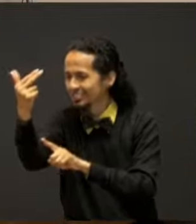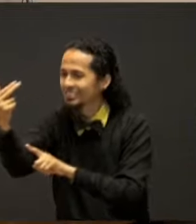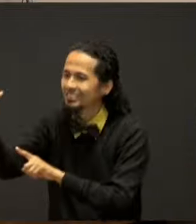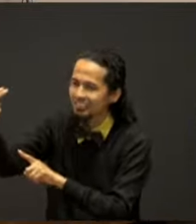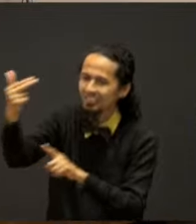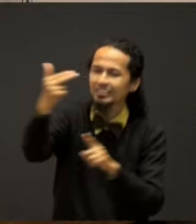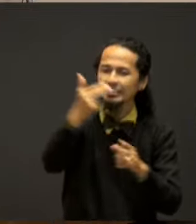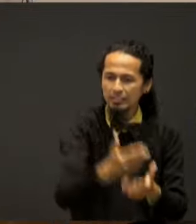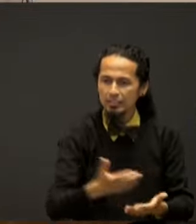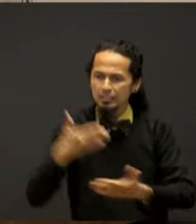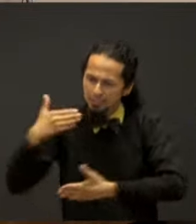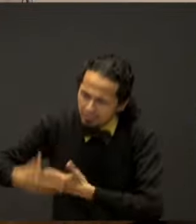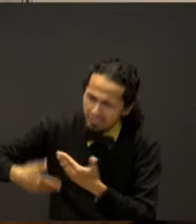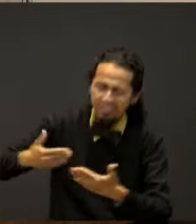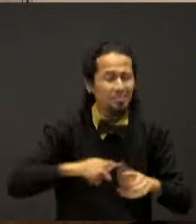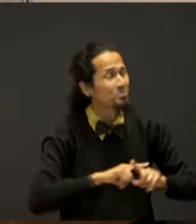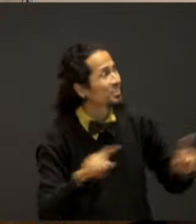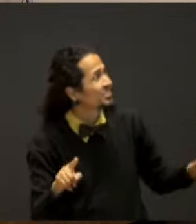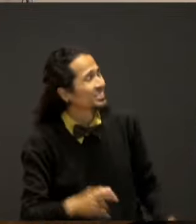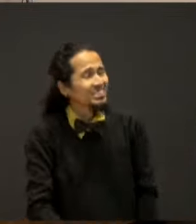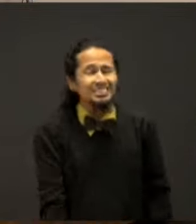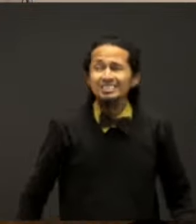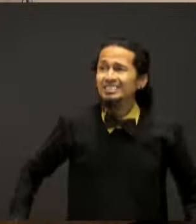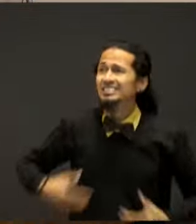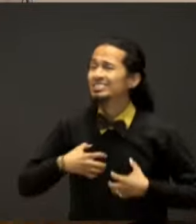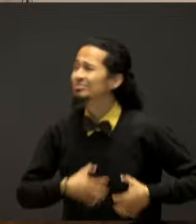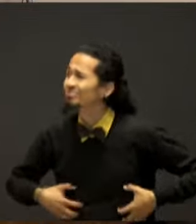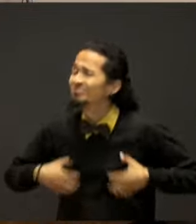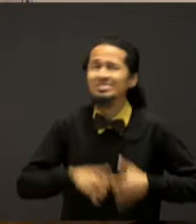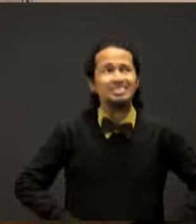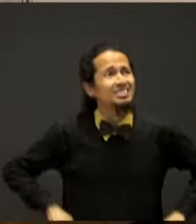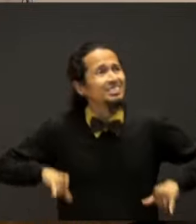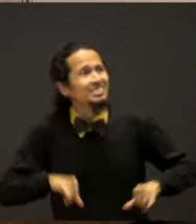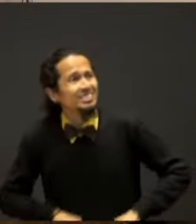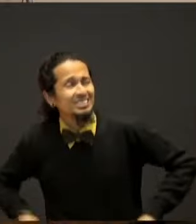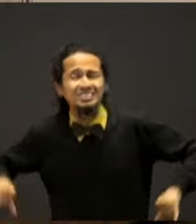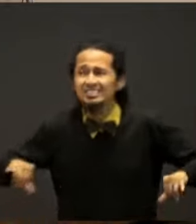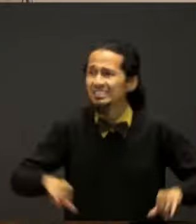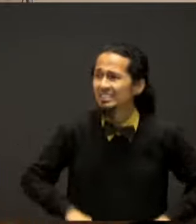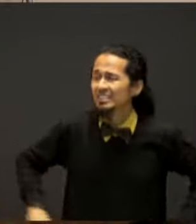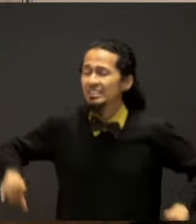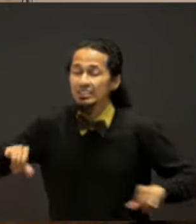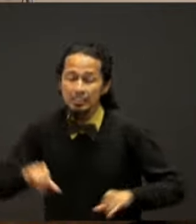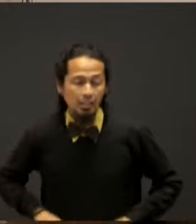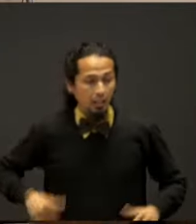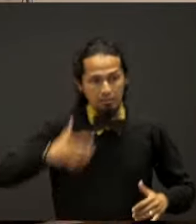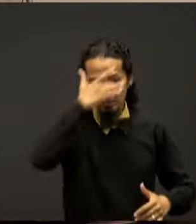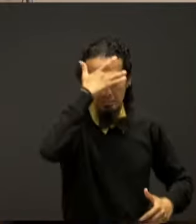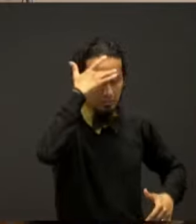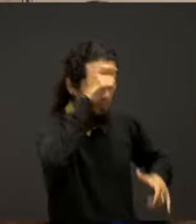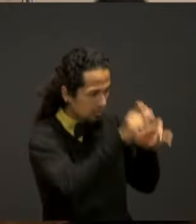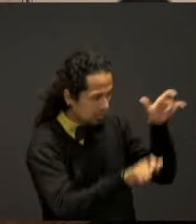Ai, mas que agonia, o canto do